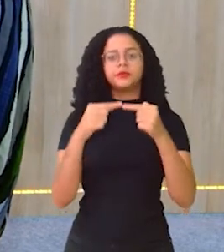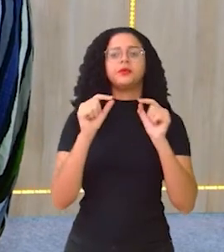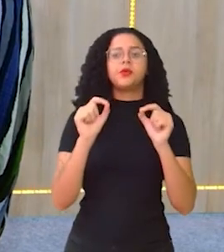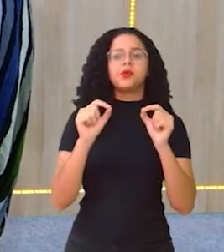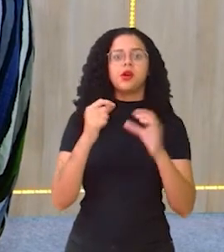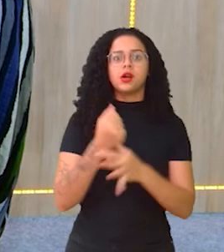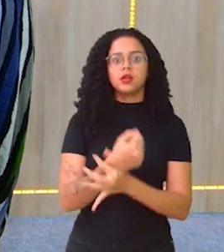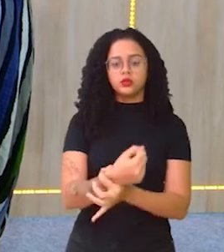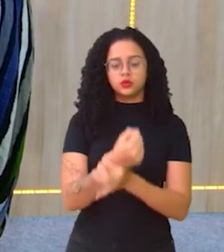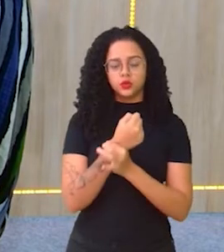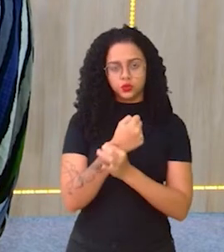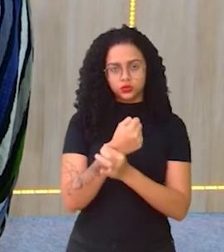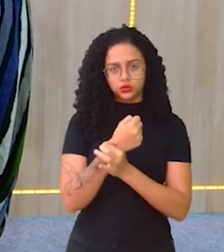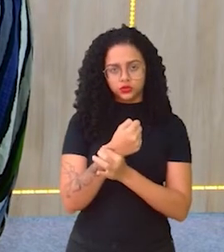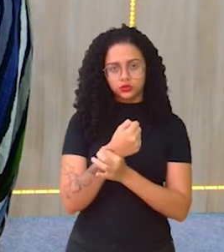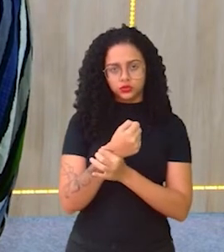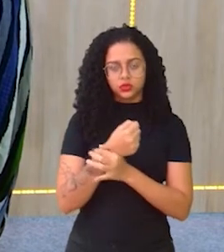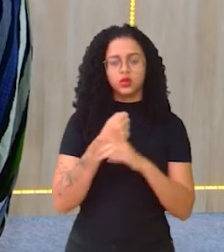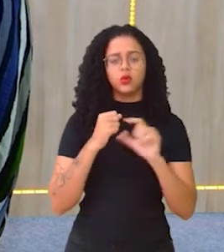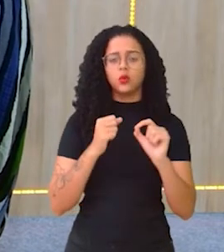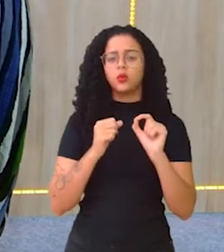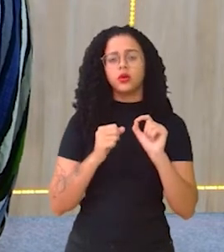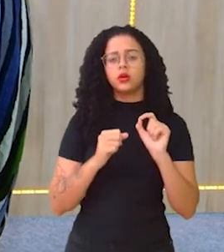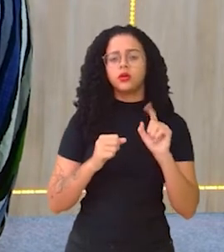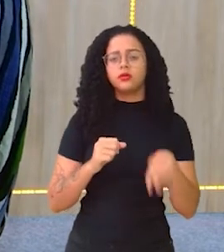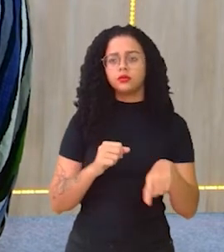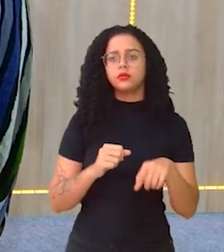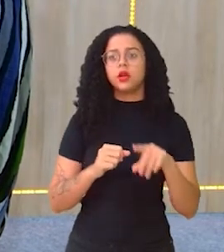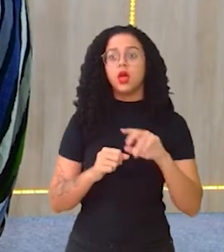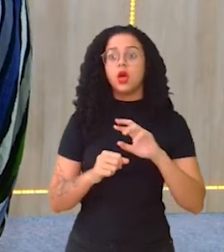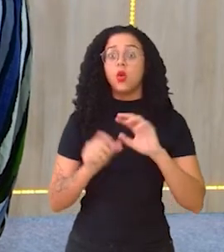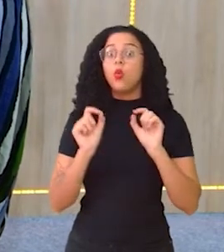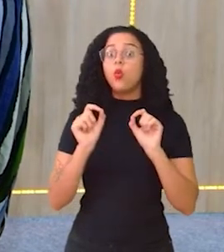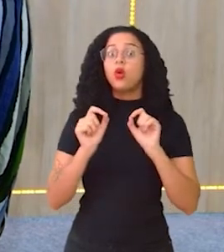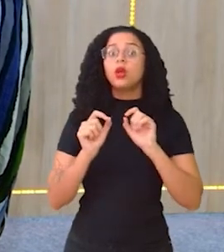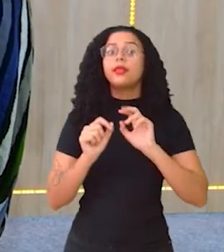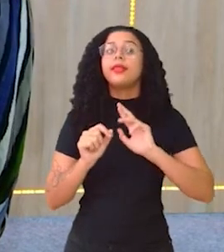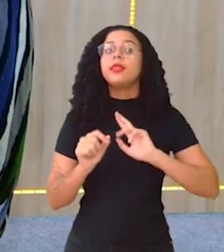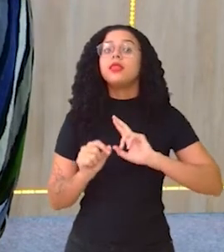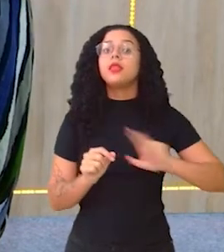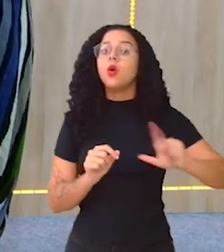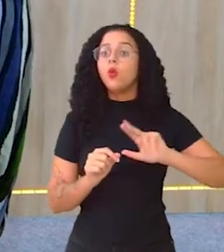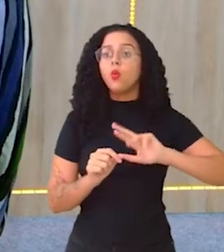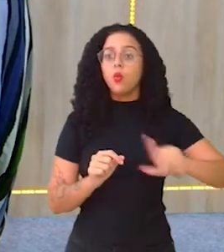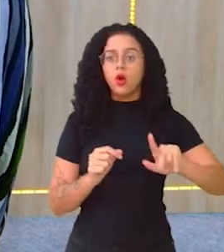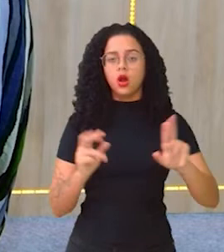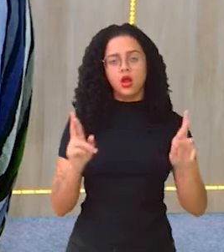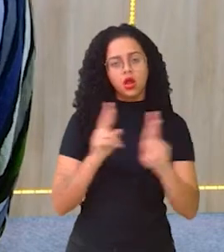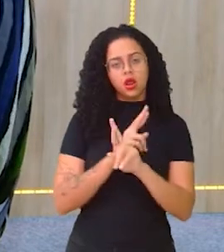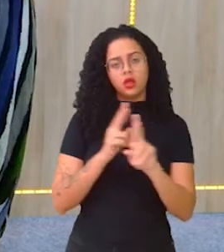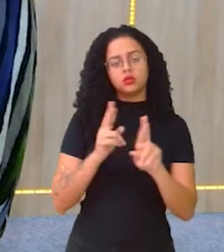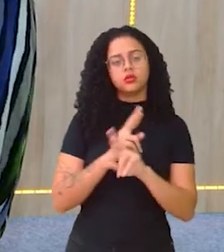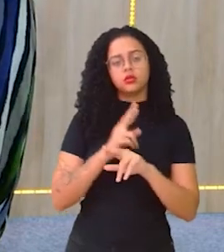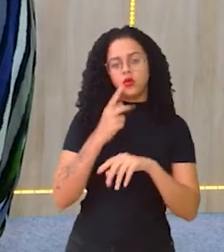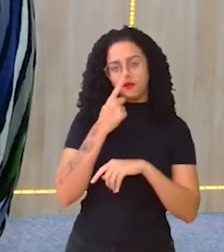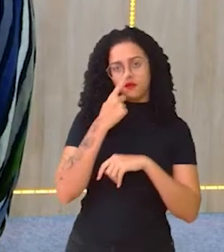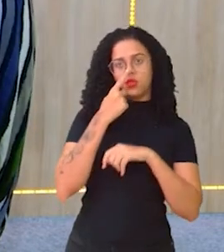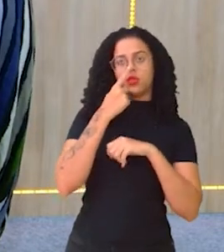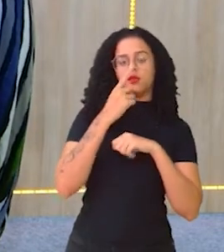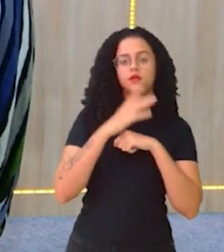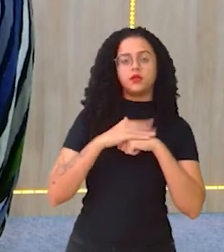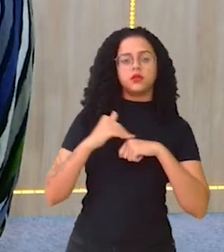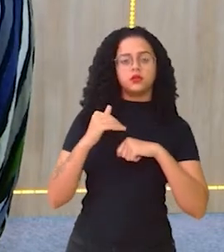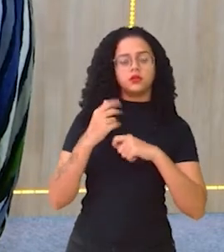da segurança, que é o que não é uma relação afetiva ou sexual.